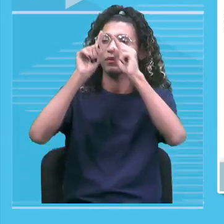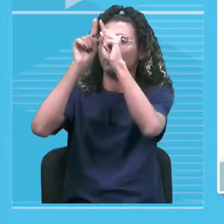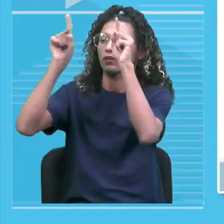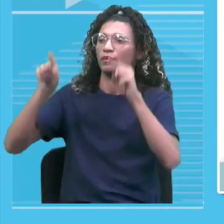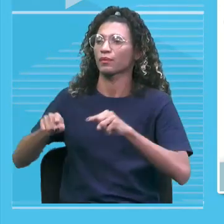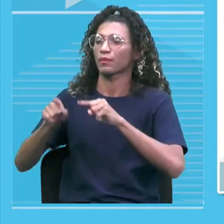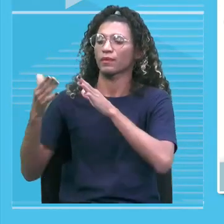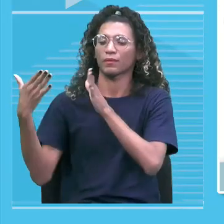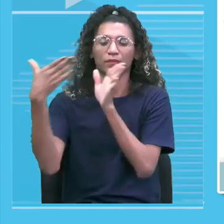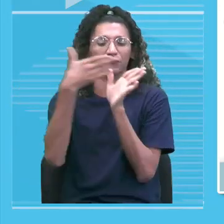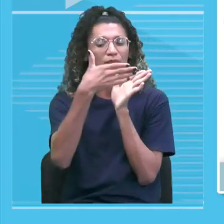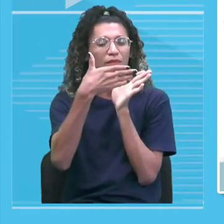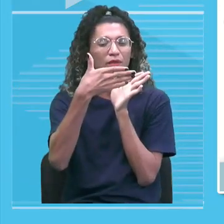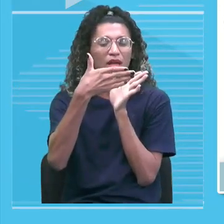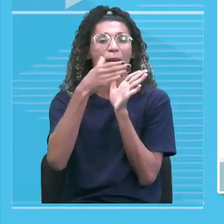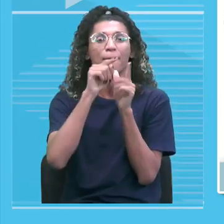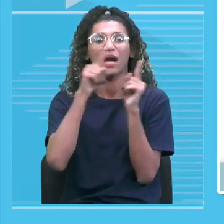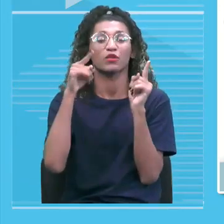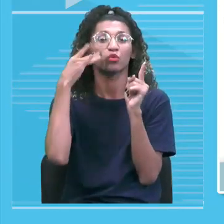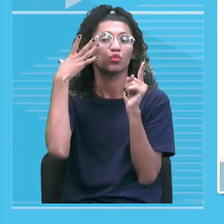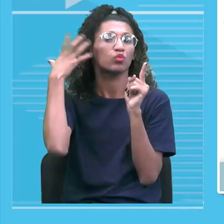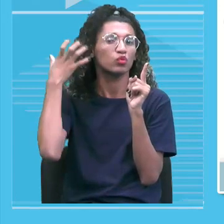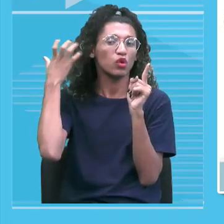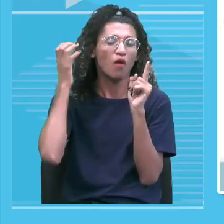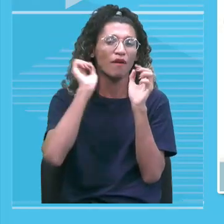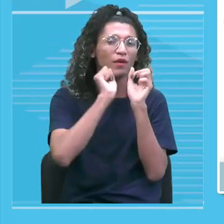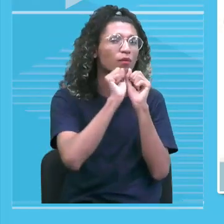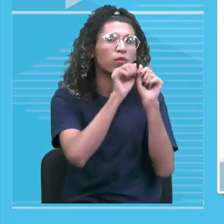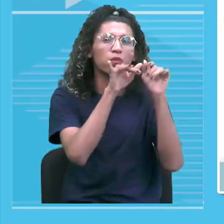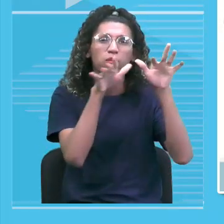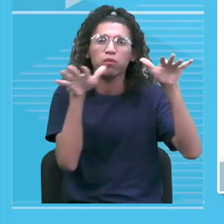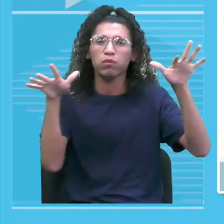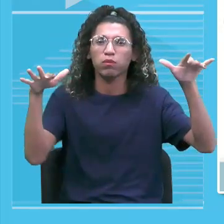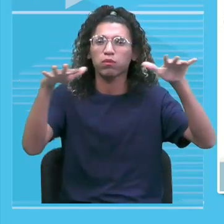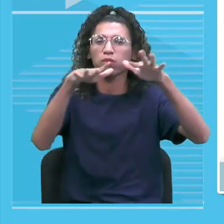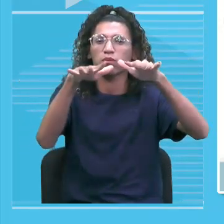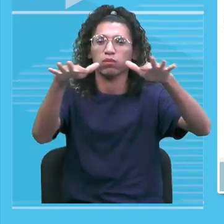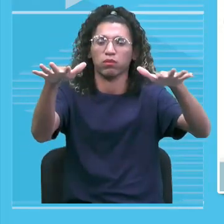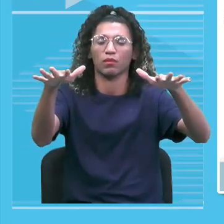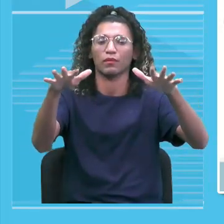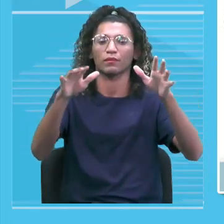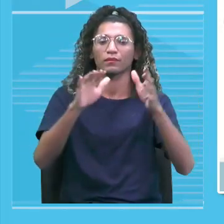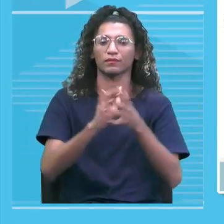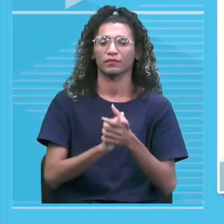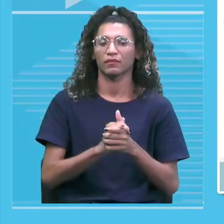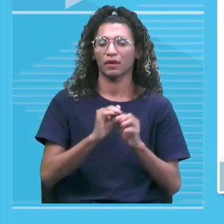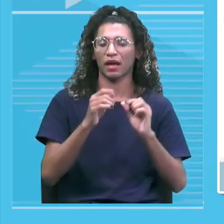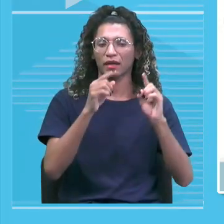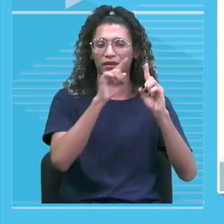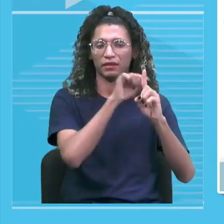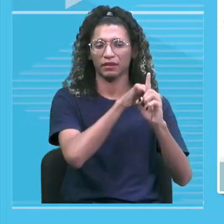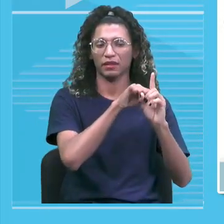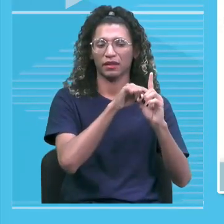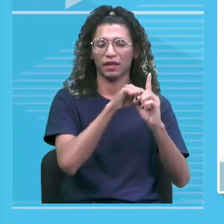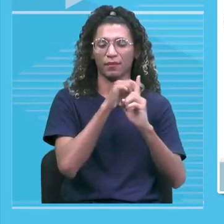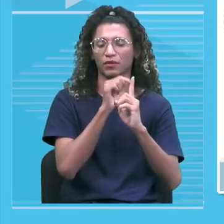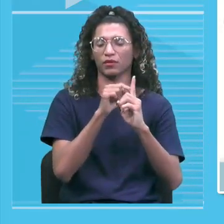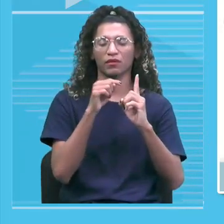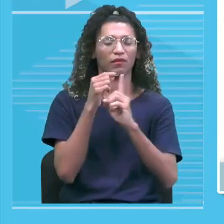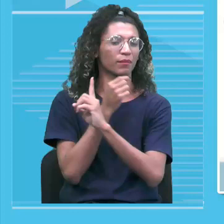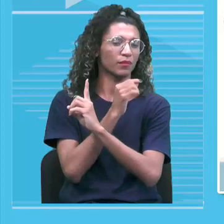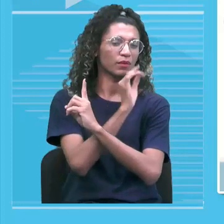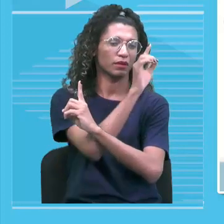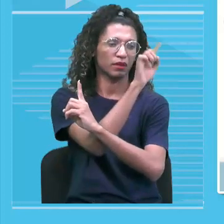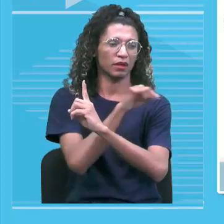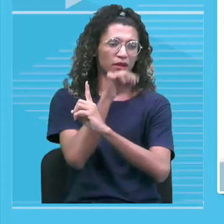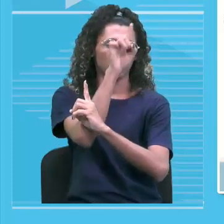lado quem está atrás da caixa de som vai conseguir ouvir do mesmo jeito porque o som ele